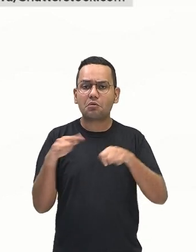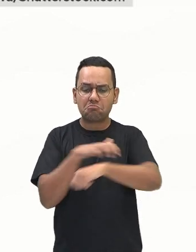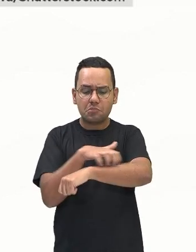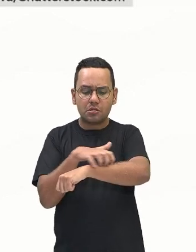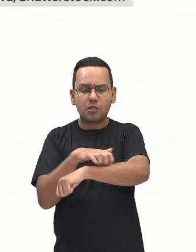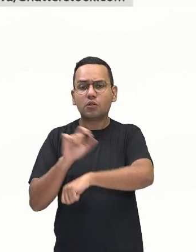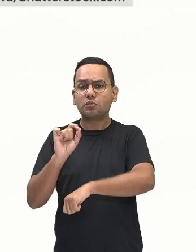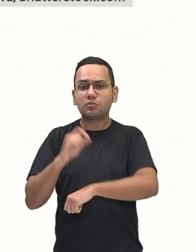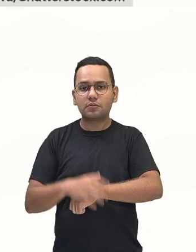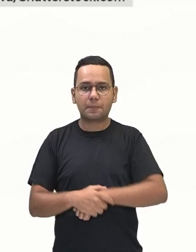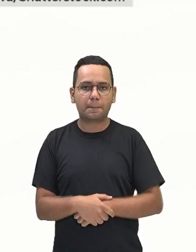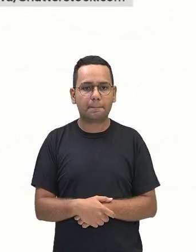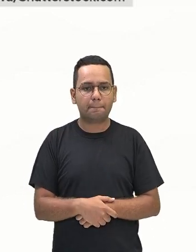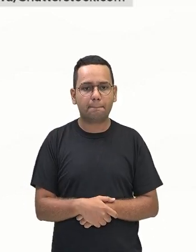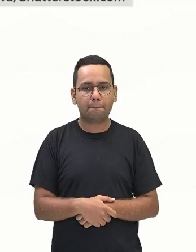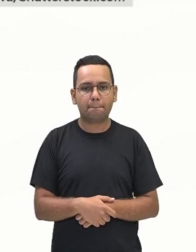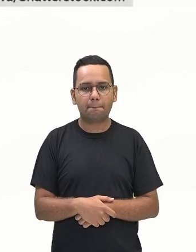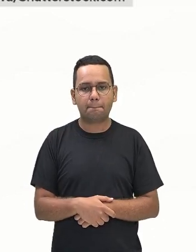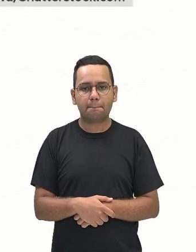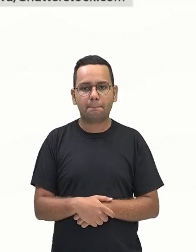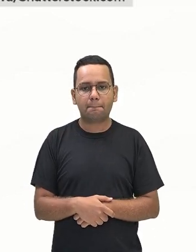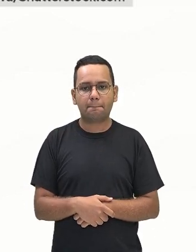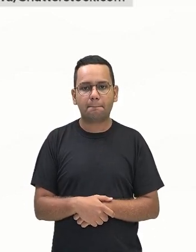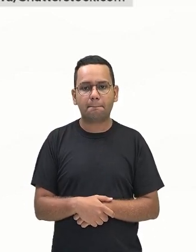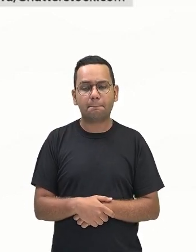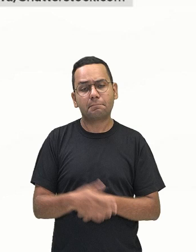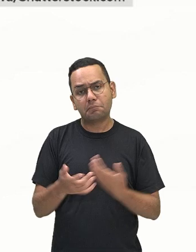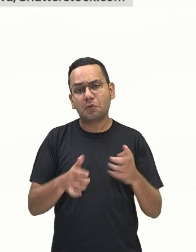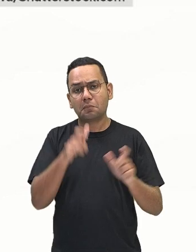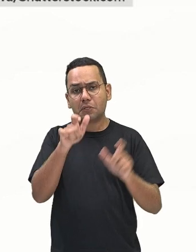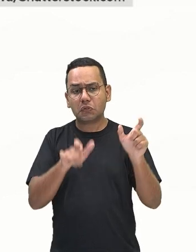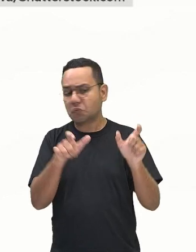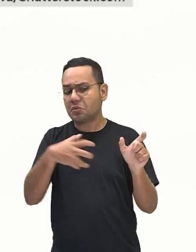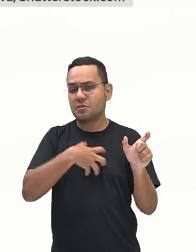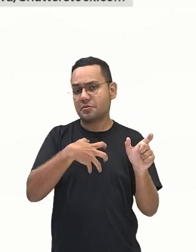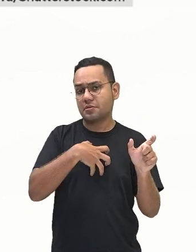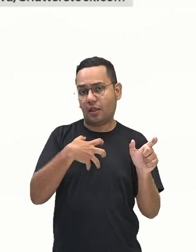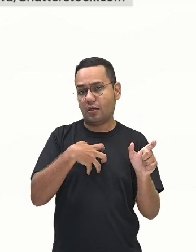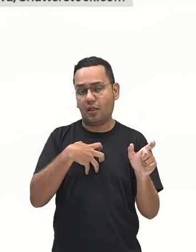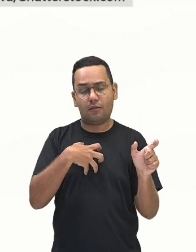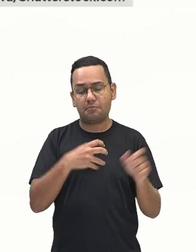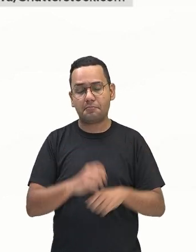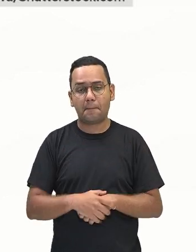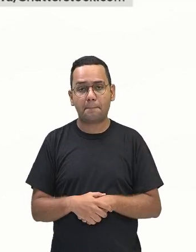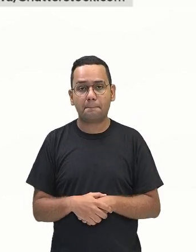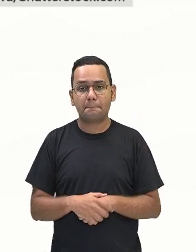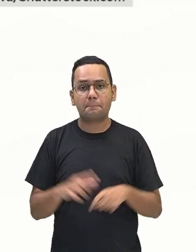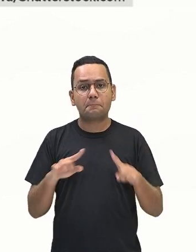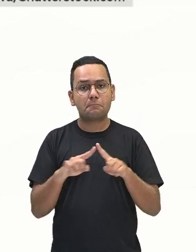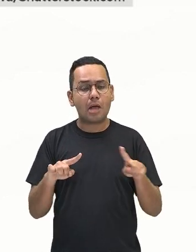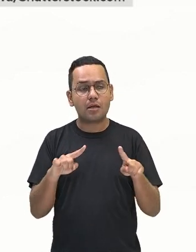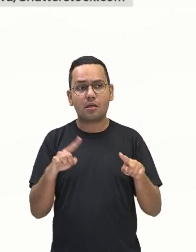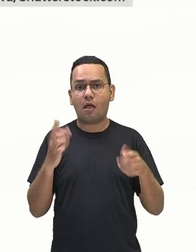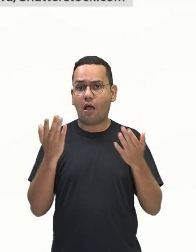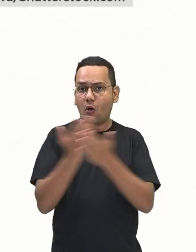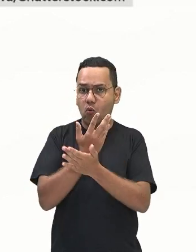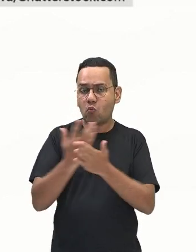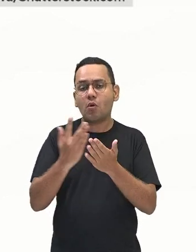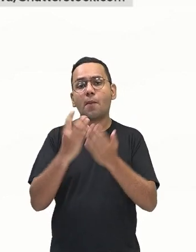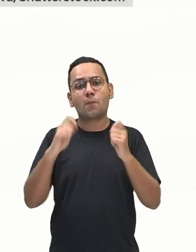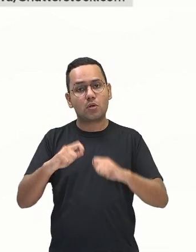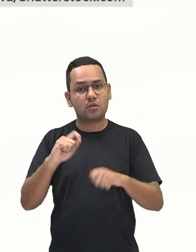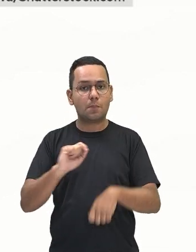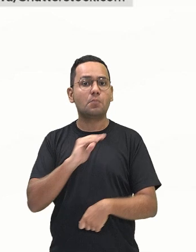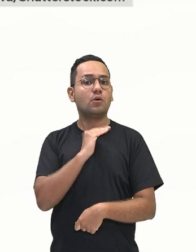né, em alguns indivíduos, e essas reações alérgicas podem, inclusive, levar à morte, tá? Ou